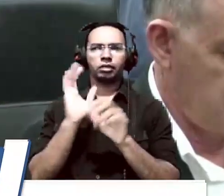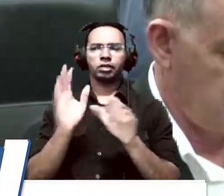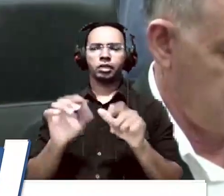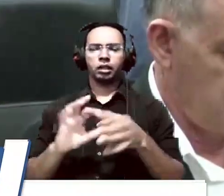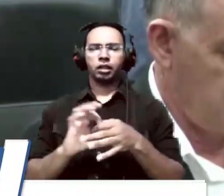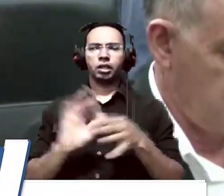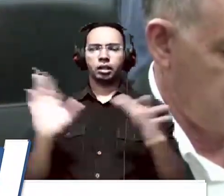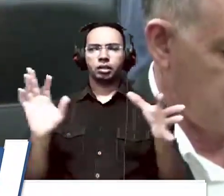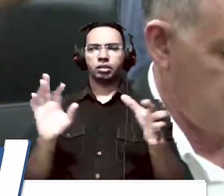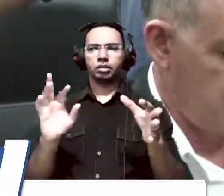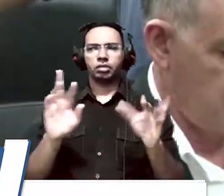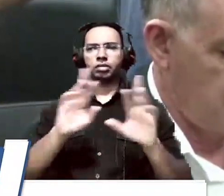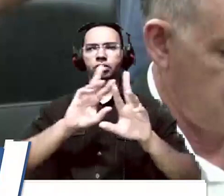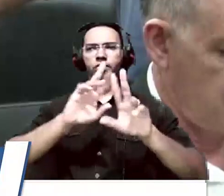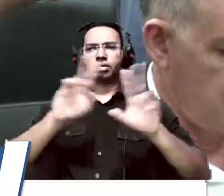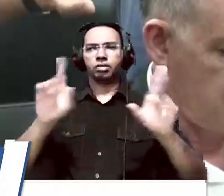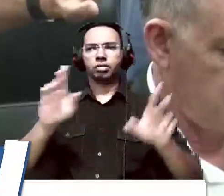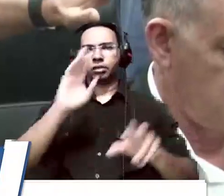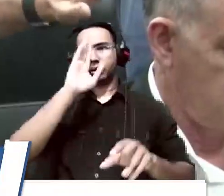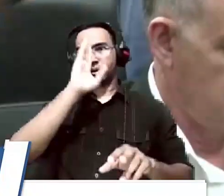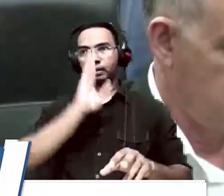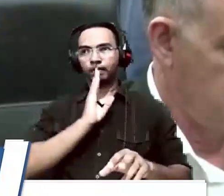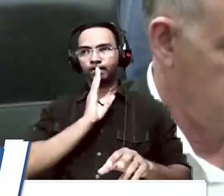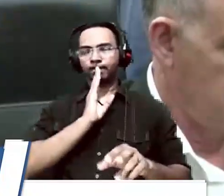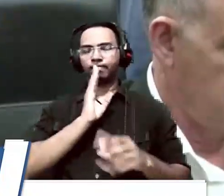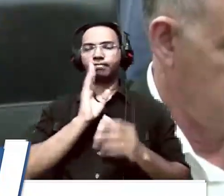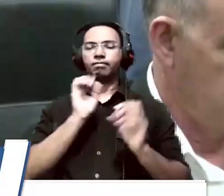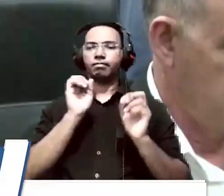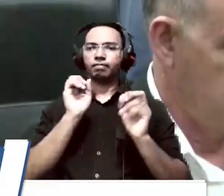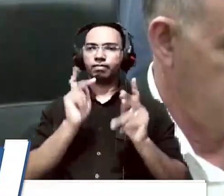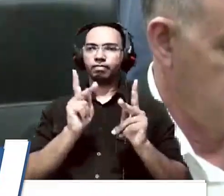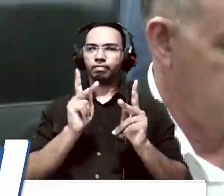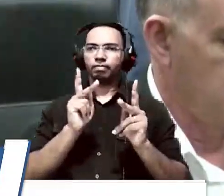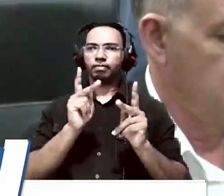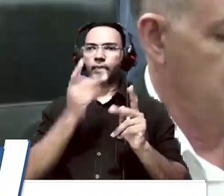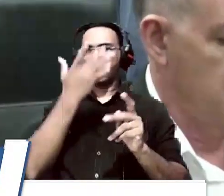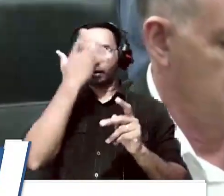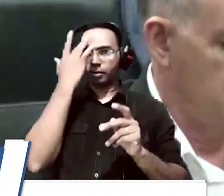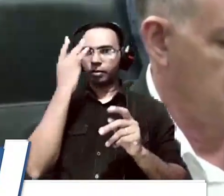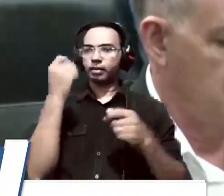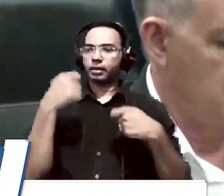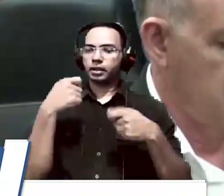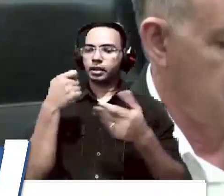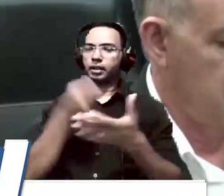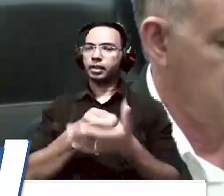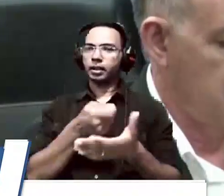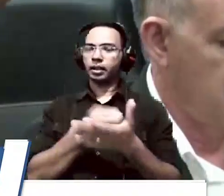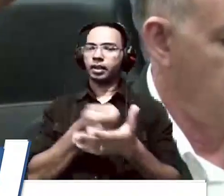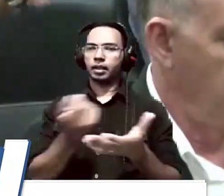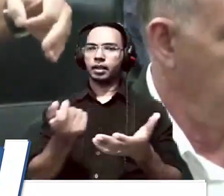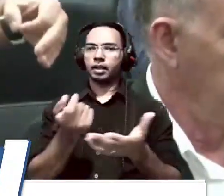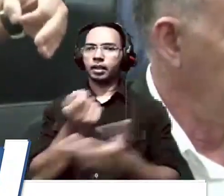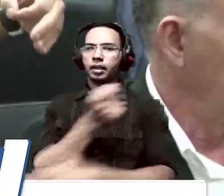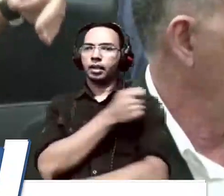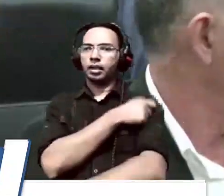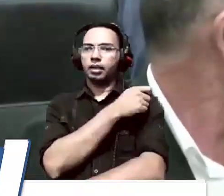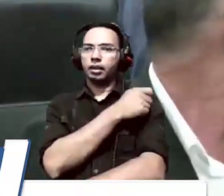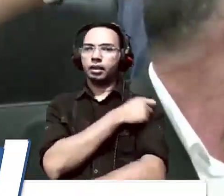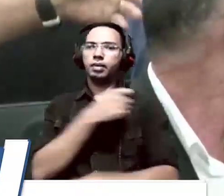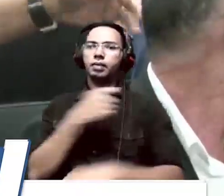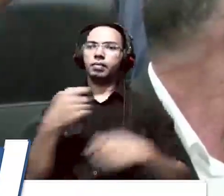várias questões gratuitas. Ok? Alguém tem que pagar isso. Os estudantes devem sim